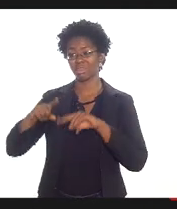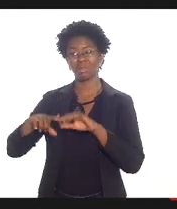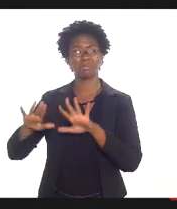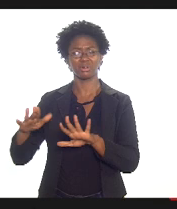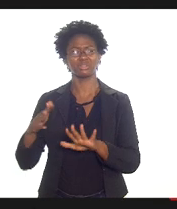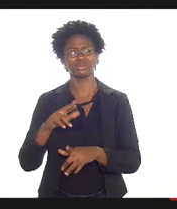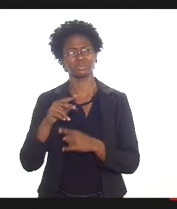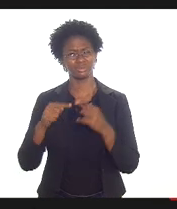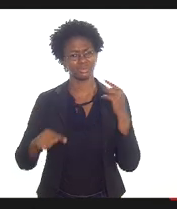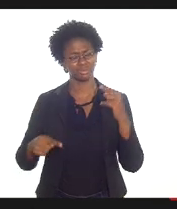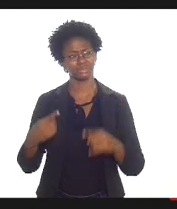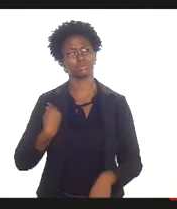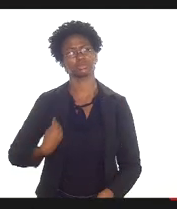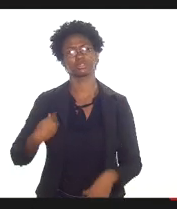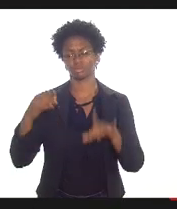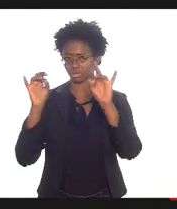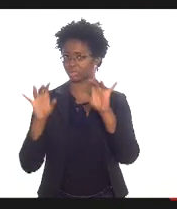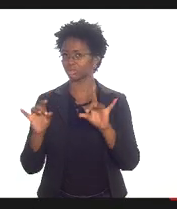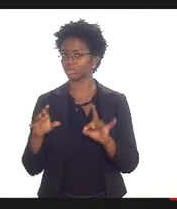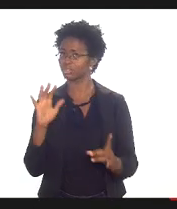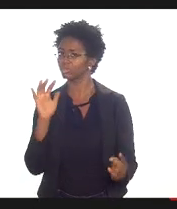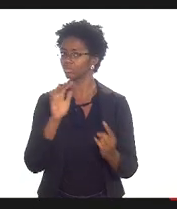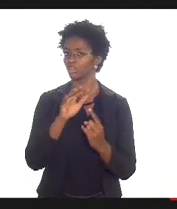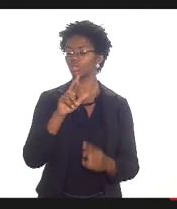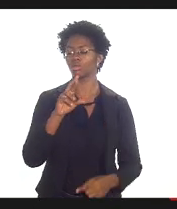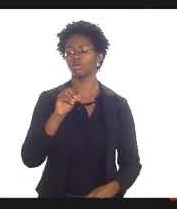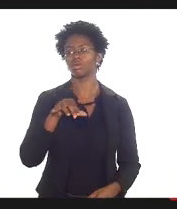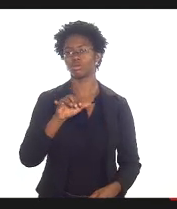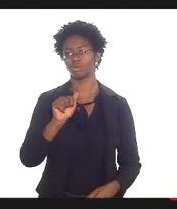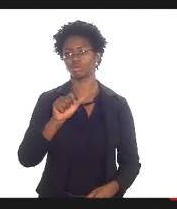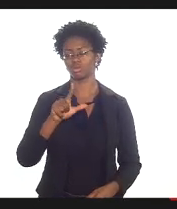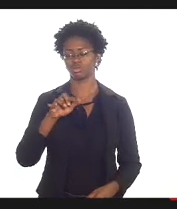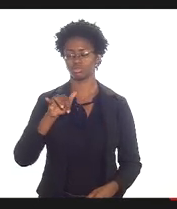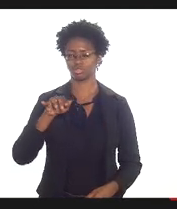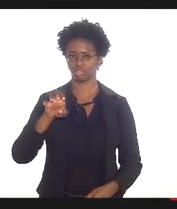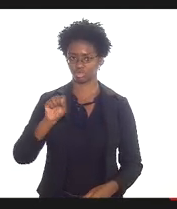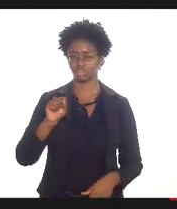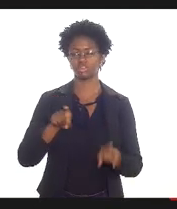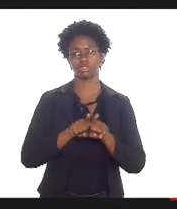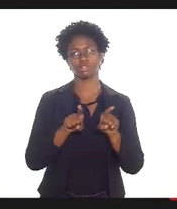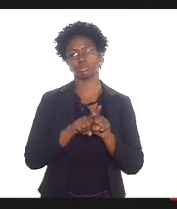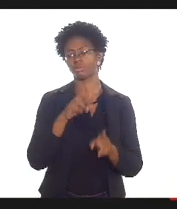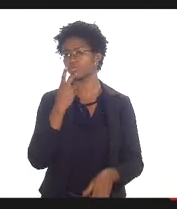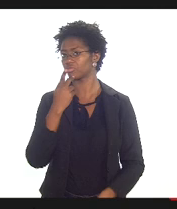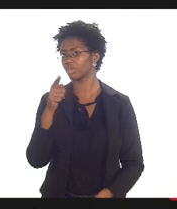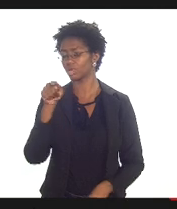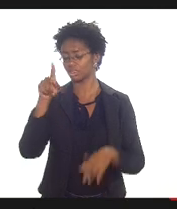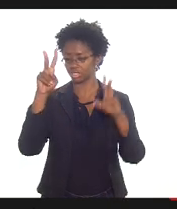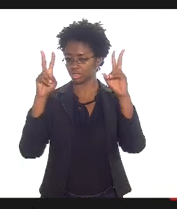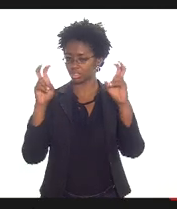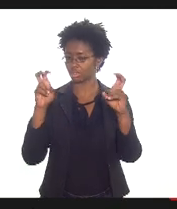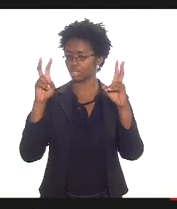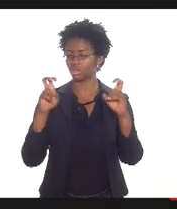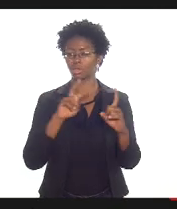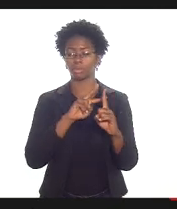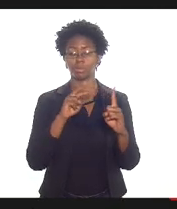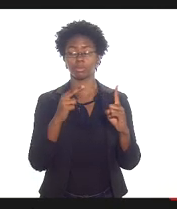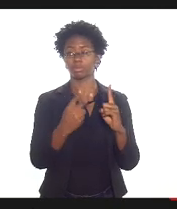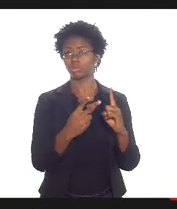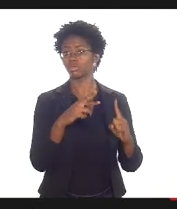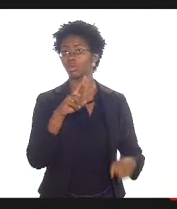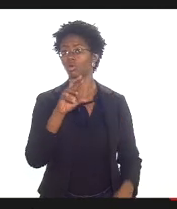afetar royalty desses campos e, portanto, nós vamos falar desse assunto sob o ponto de vista dos